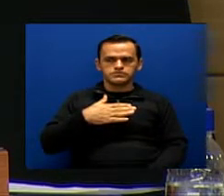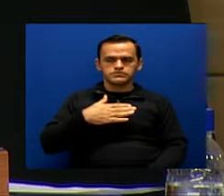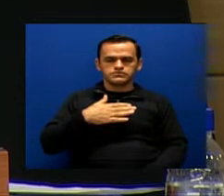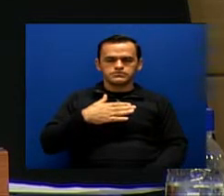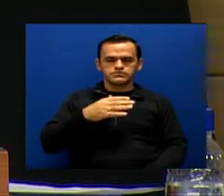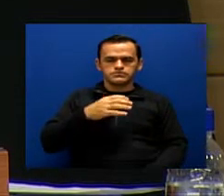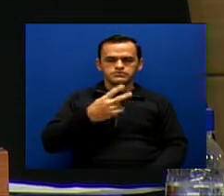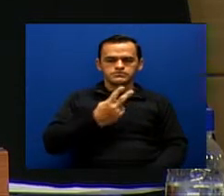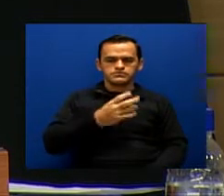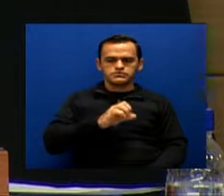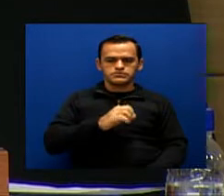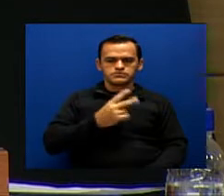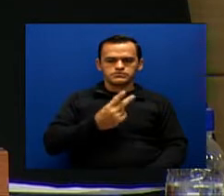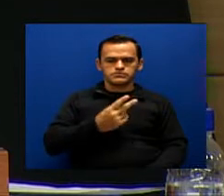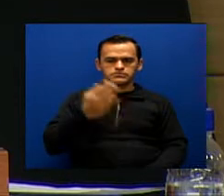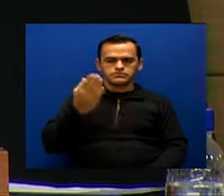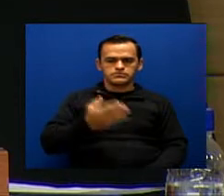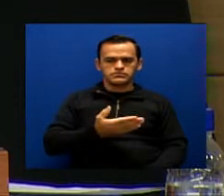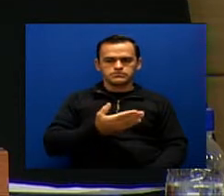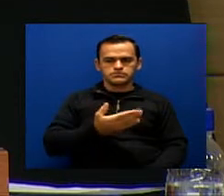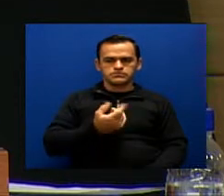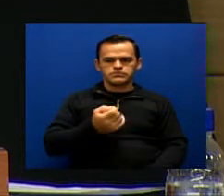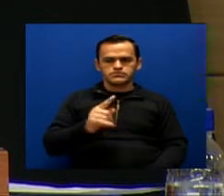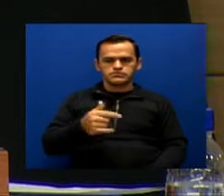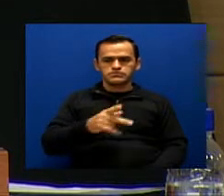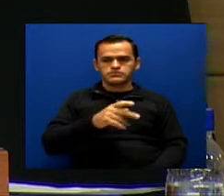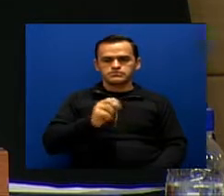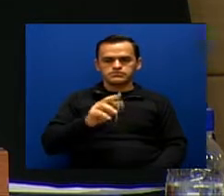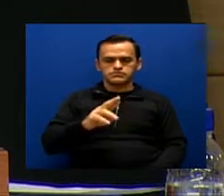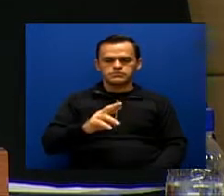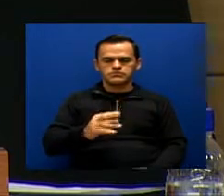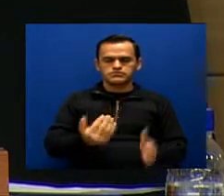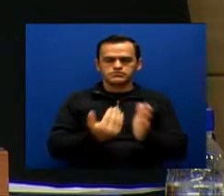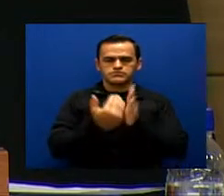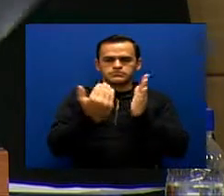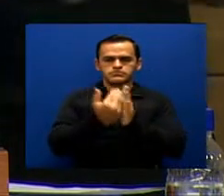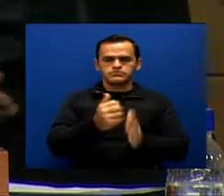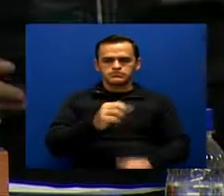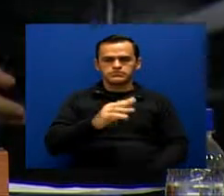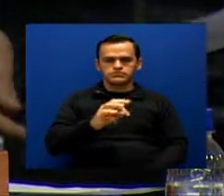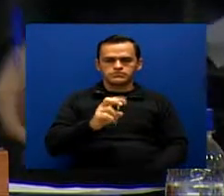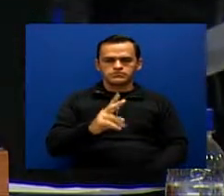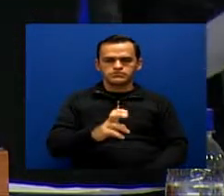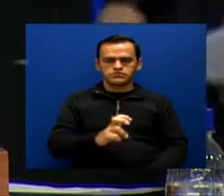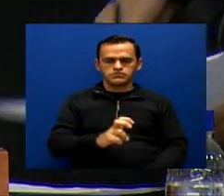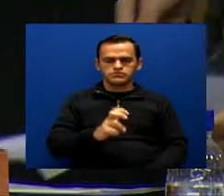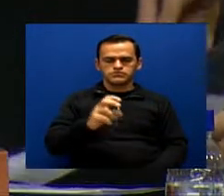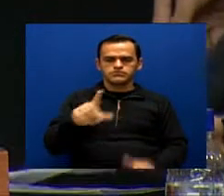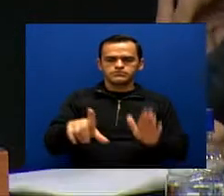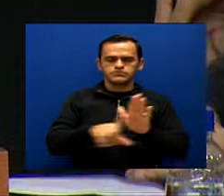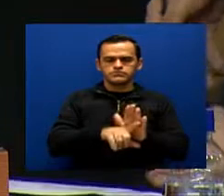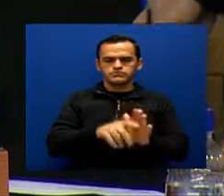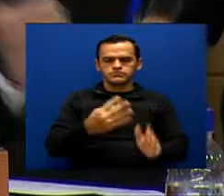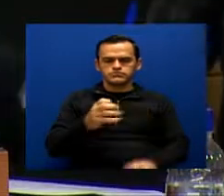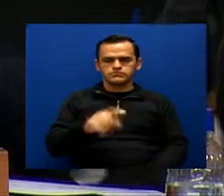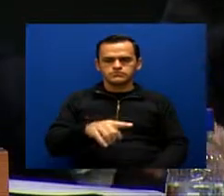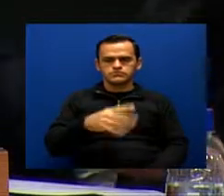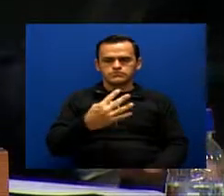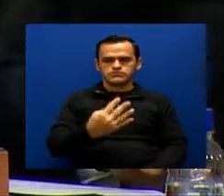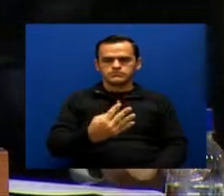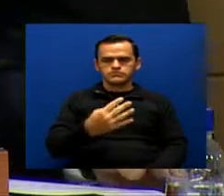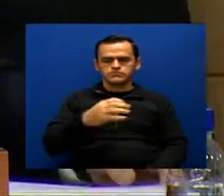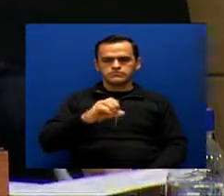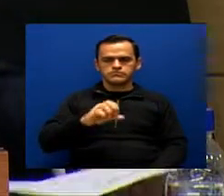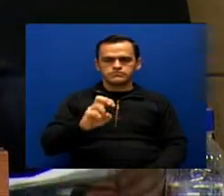de 92 de 2017, que acrescenta o parágrafo 7º ao artigo 5º da Lei 4.595, de